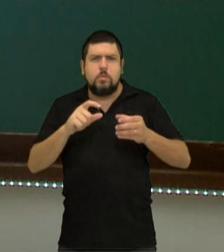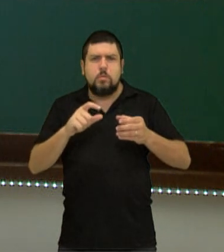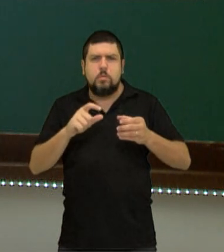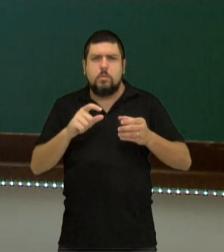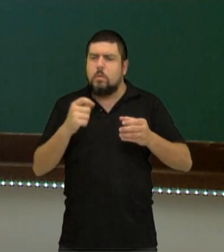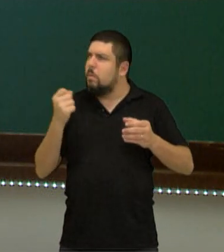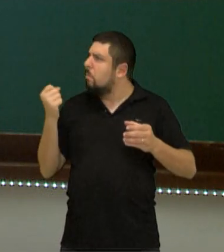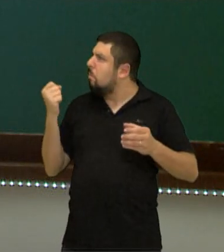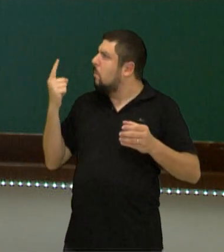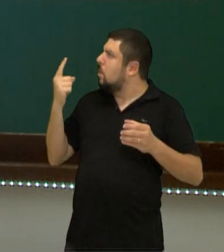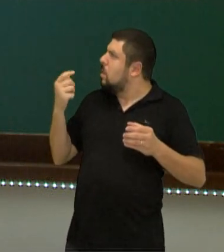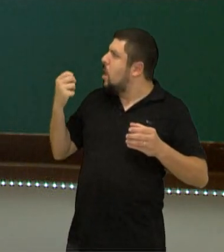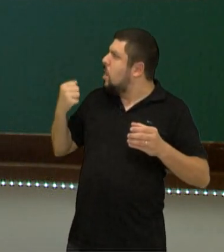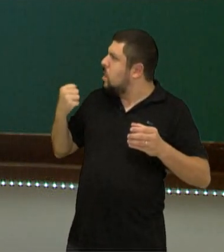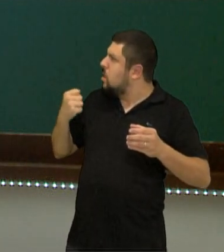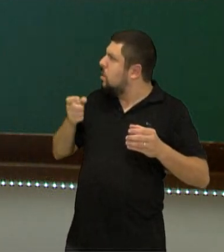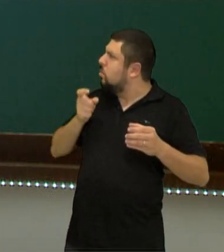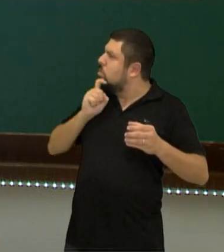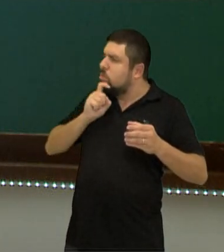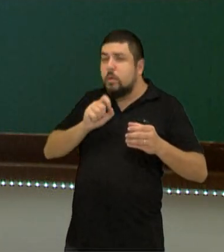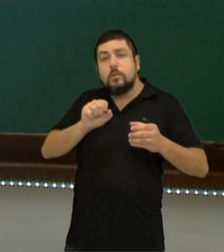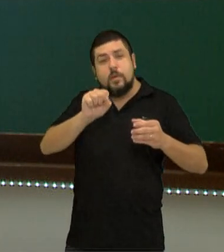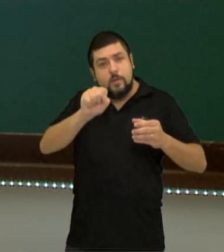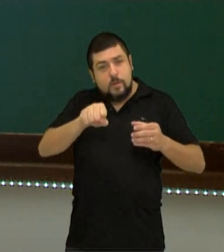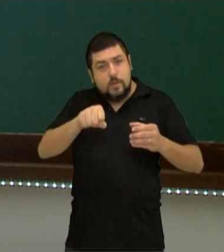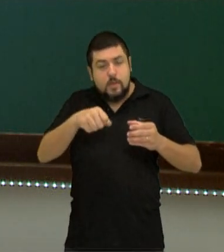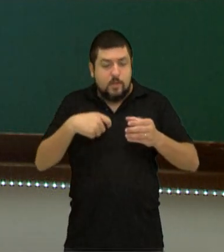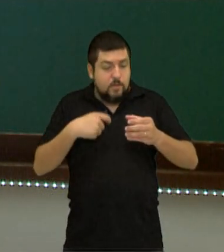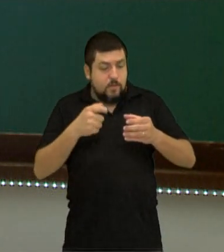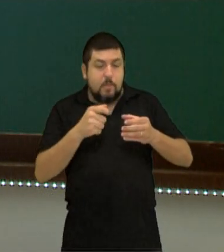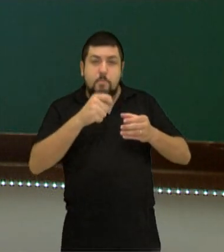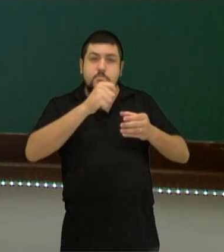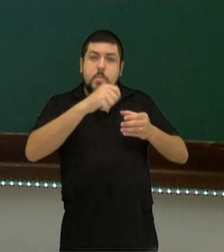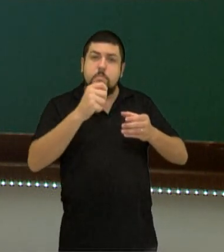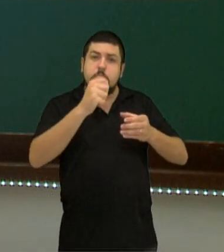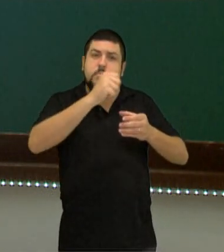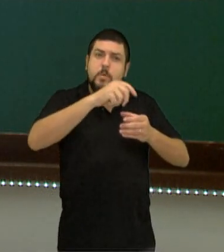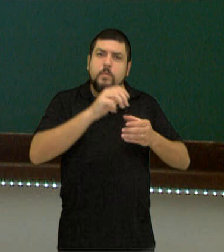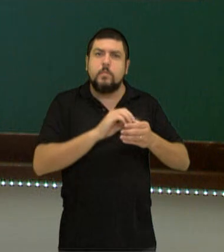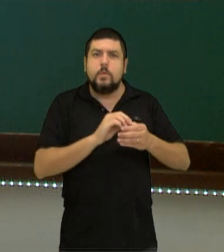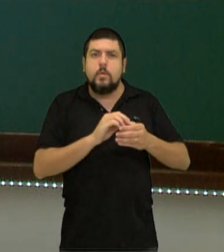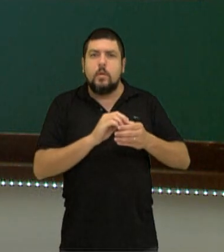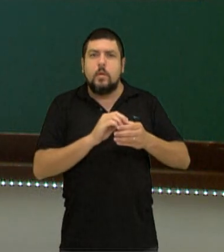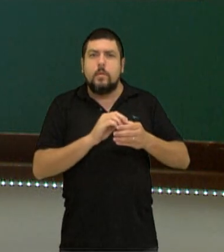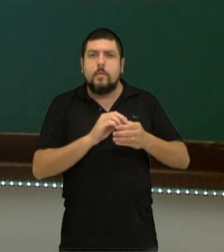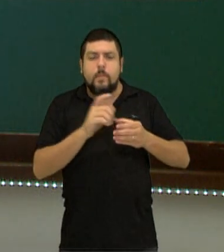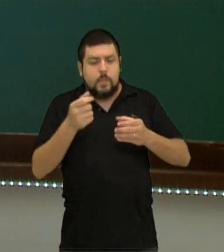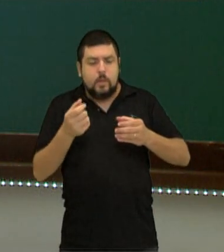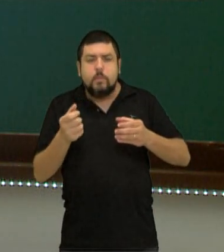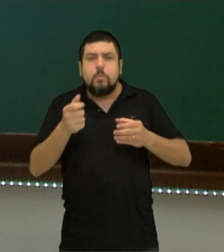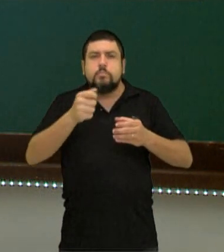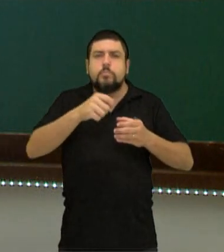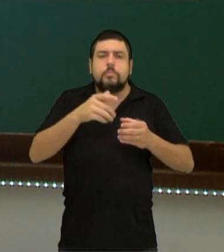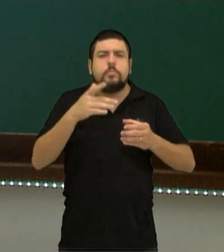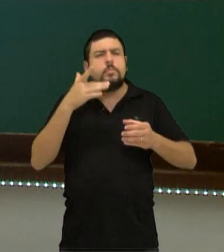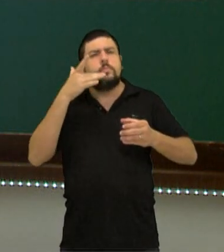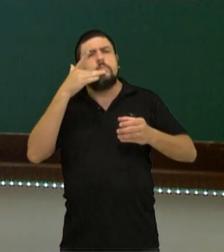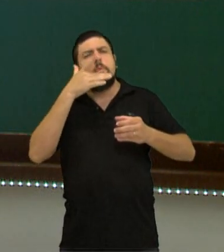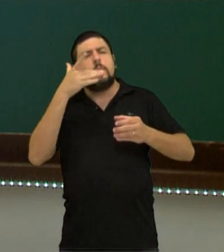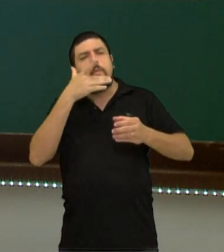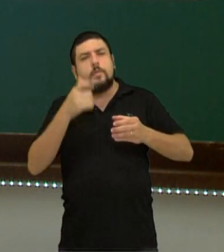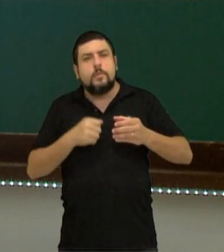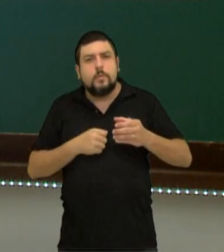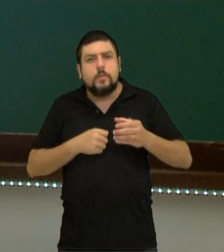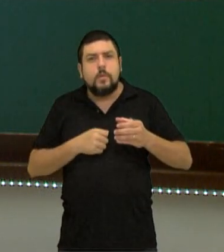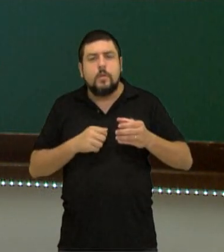achocolatado gelado. Colocamos o leite, né? Não estava numa temperatura fria, então colocamos o gelo para deixar mais refrescante.